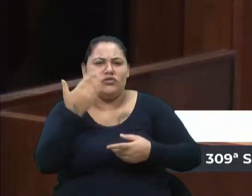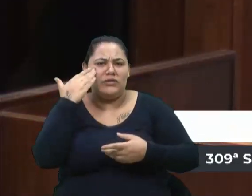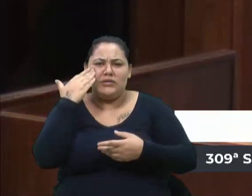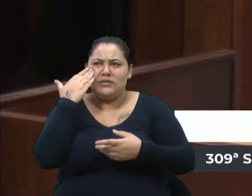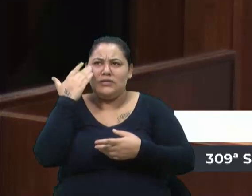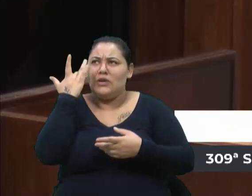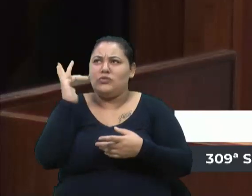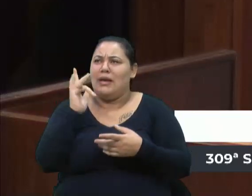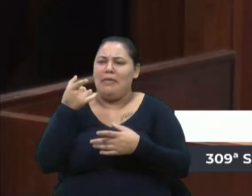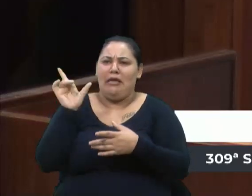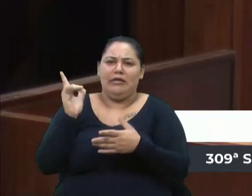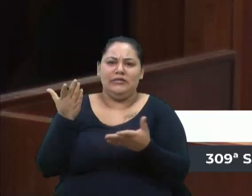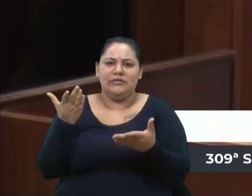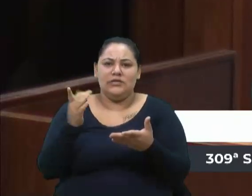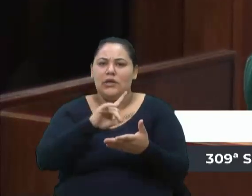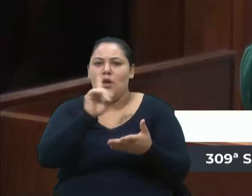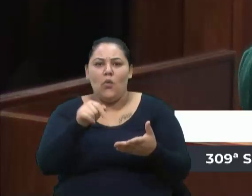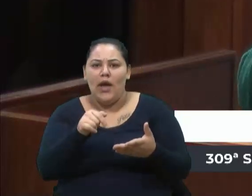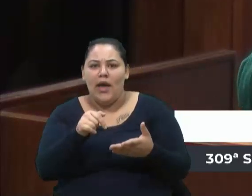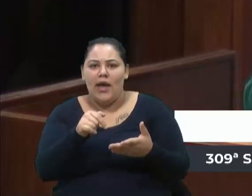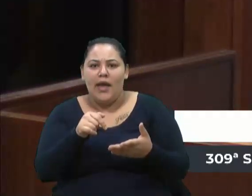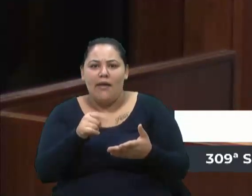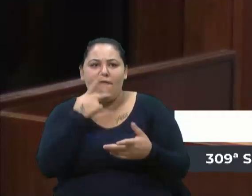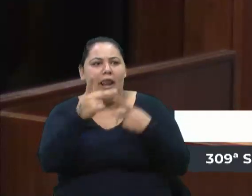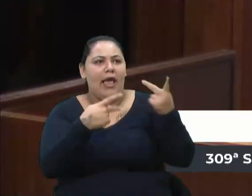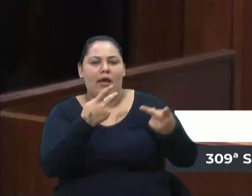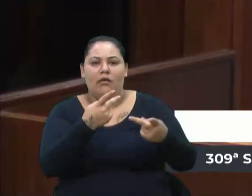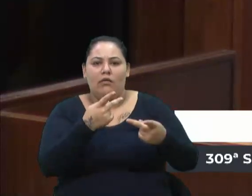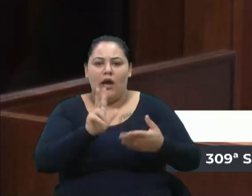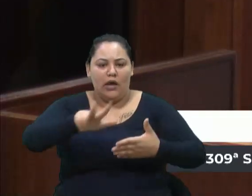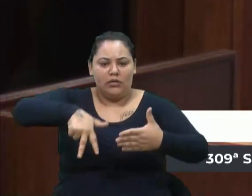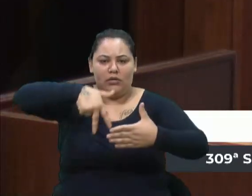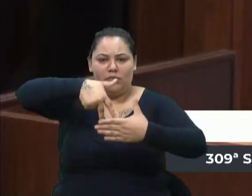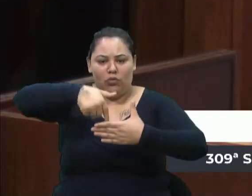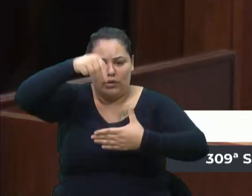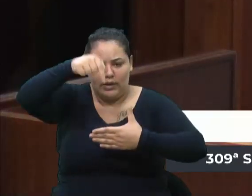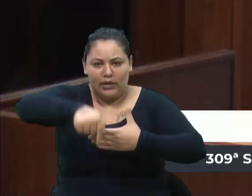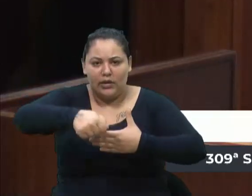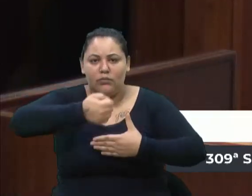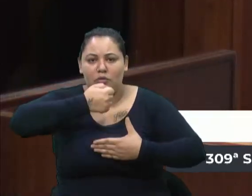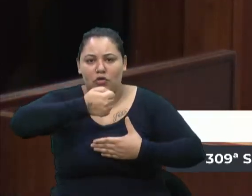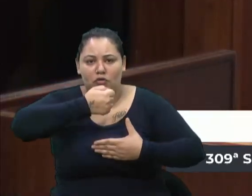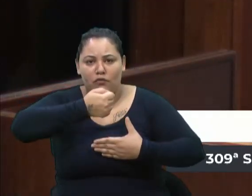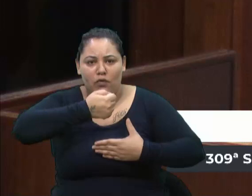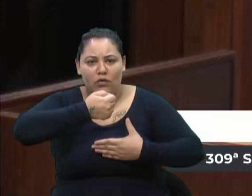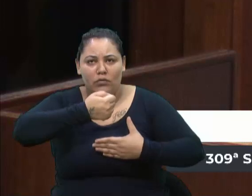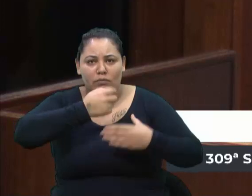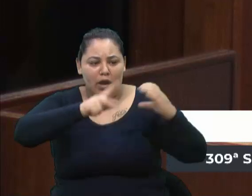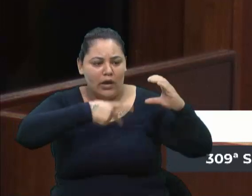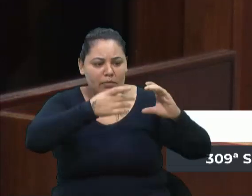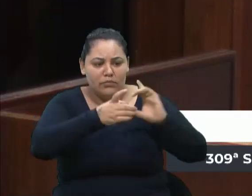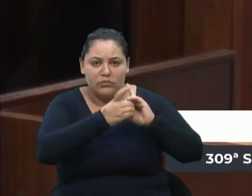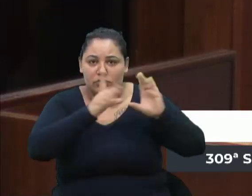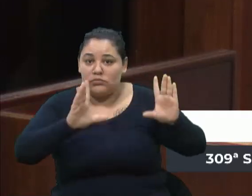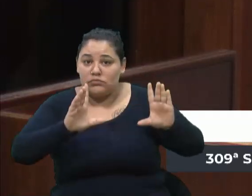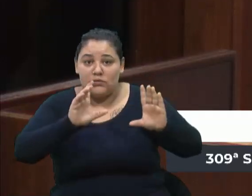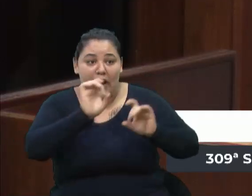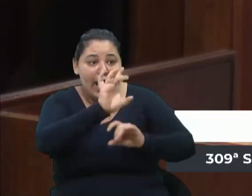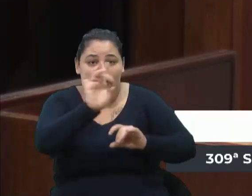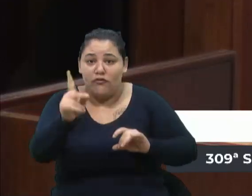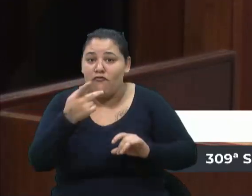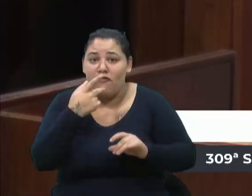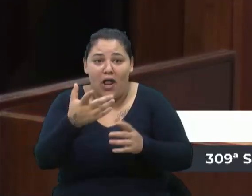mas não é se manifestar o microfone tá aqui a câmera é democrática causa da um parla o que bem entender